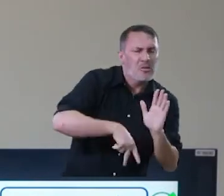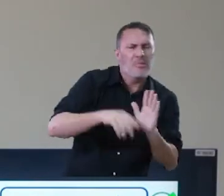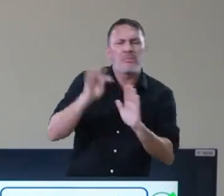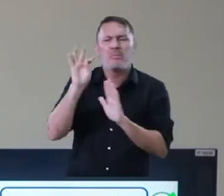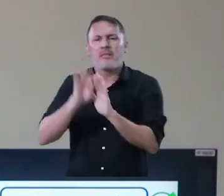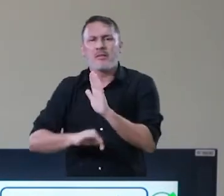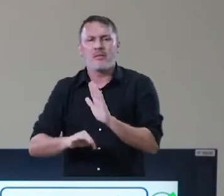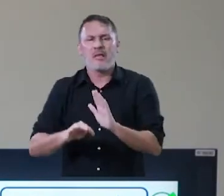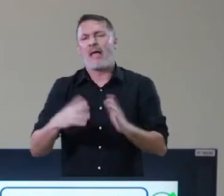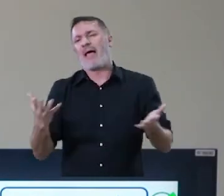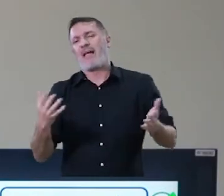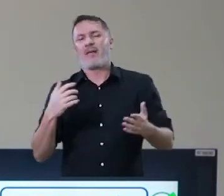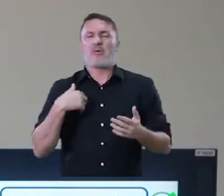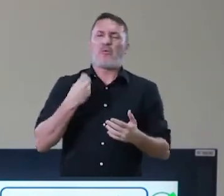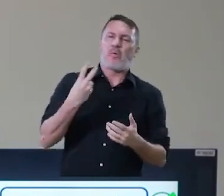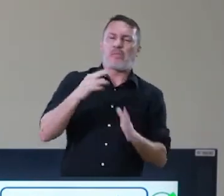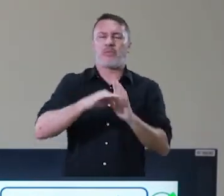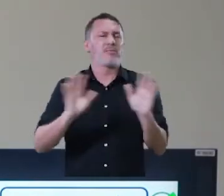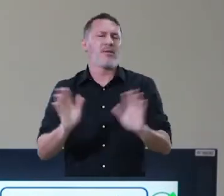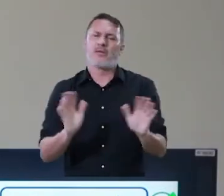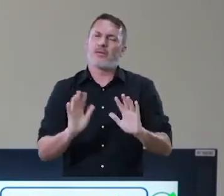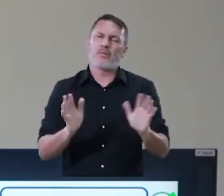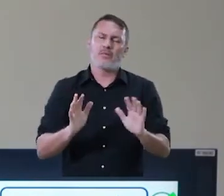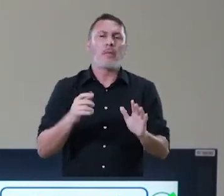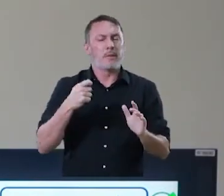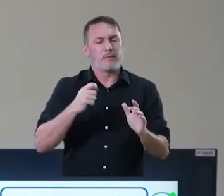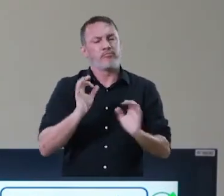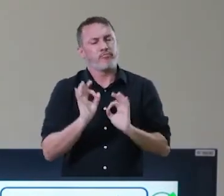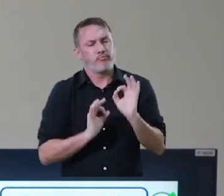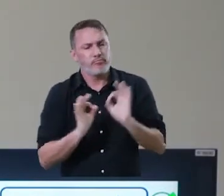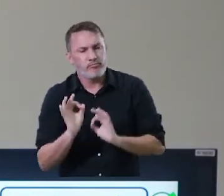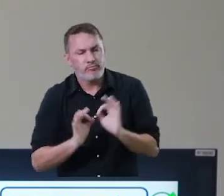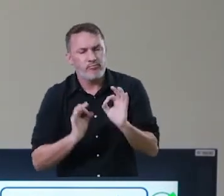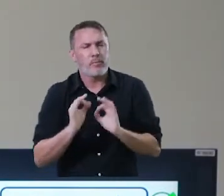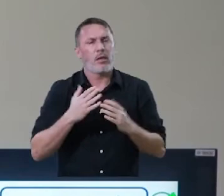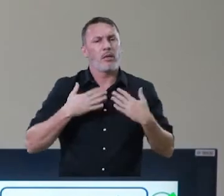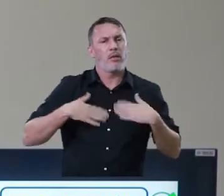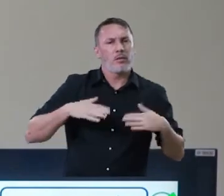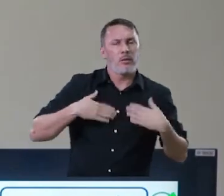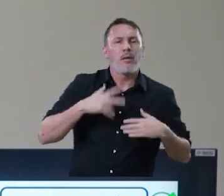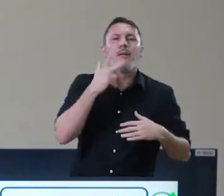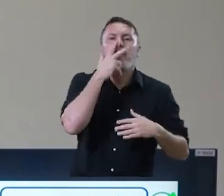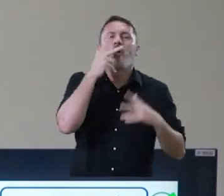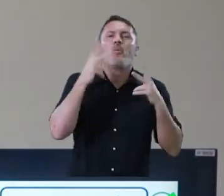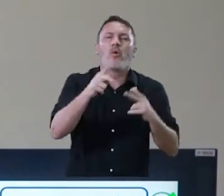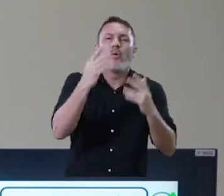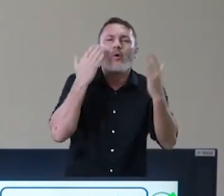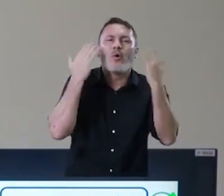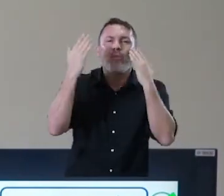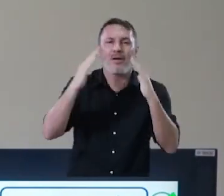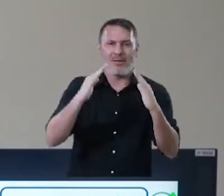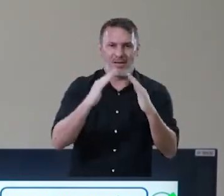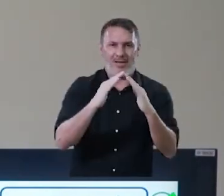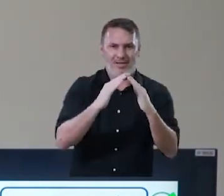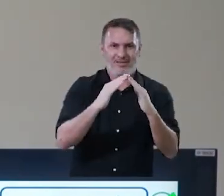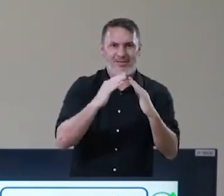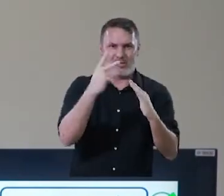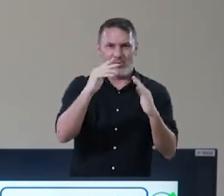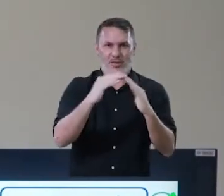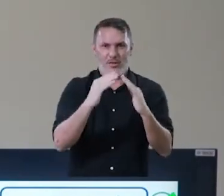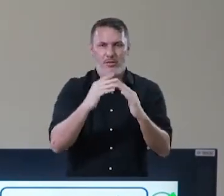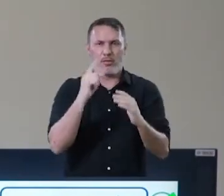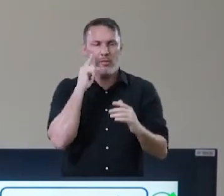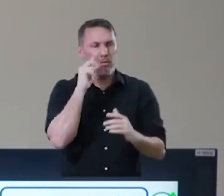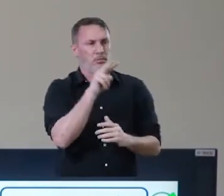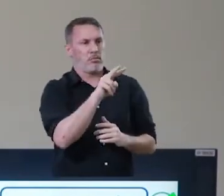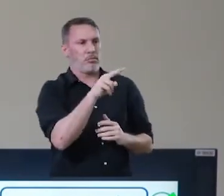é simplesmente você começar a... Ah, vou escrever uma redação. Não, vamos projetar. Vamos olhar, é como se fosse uma casa. Primeiro eu vou fazer, olha, aqui eu vou